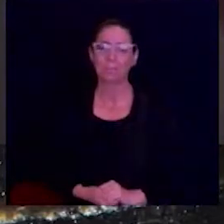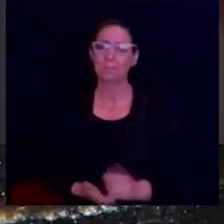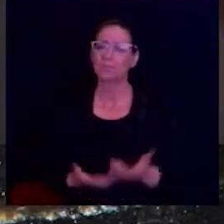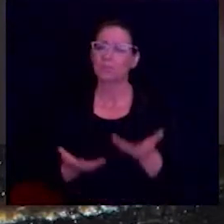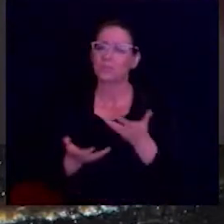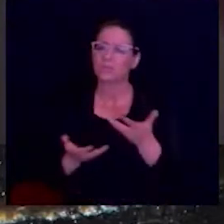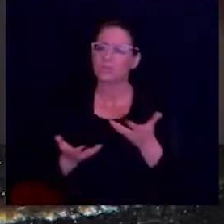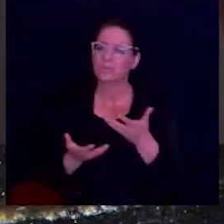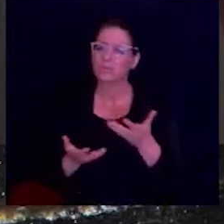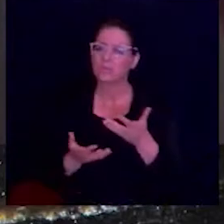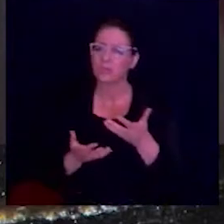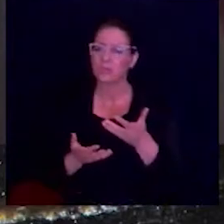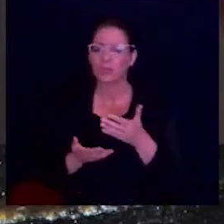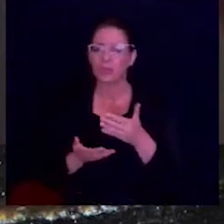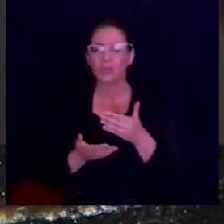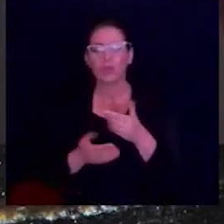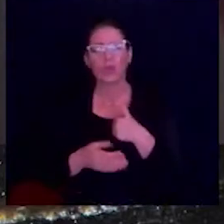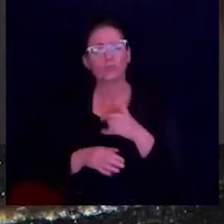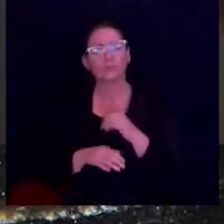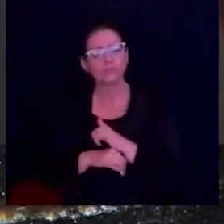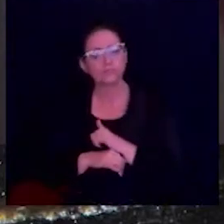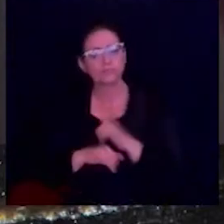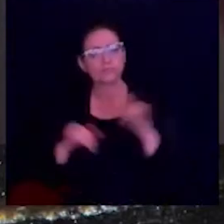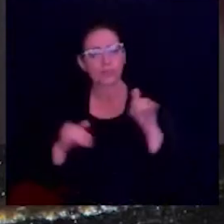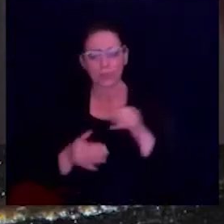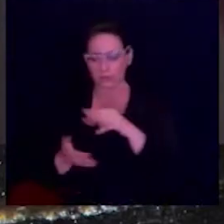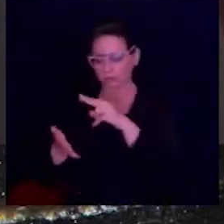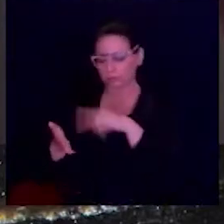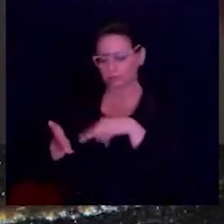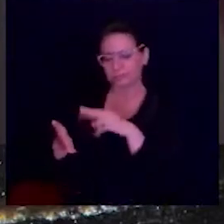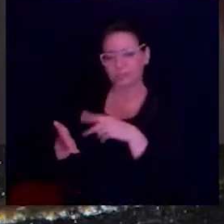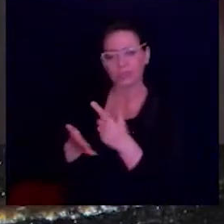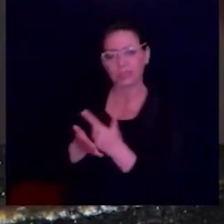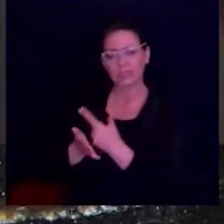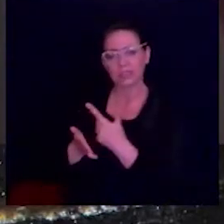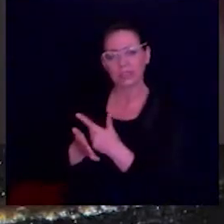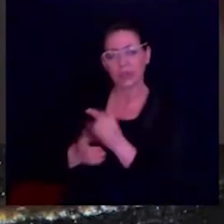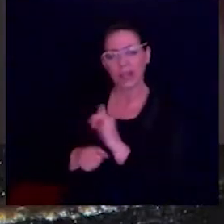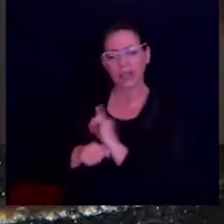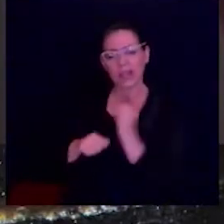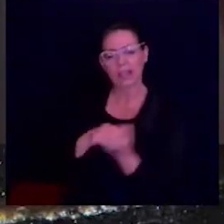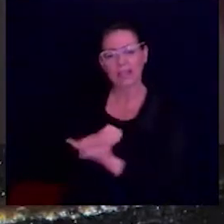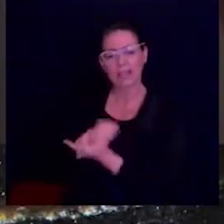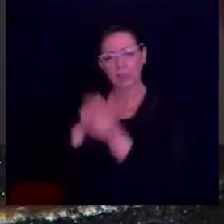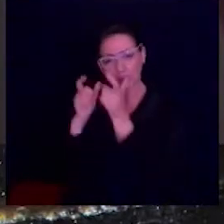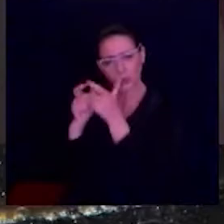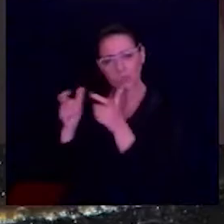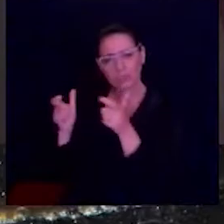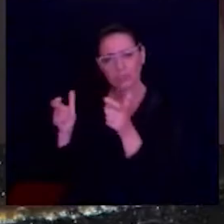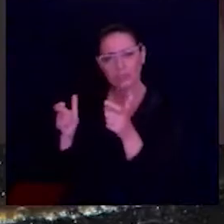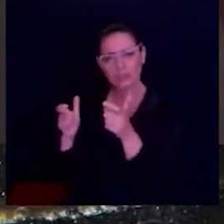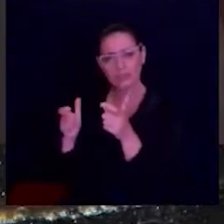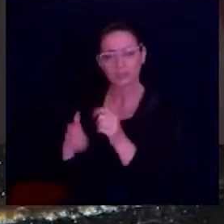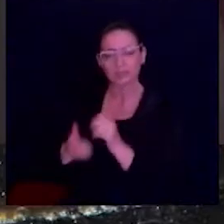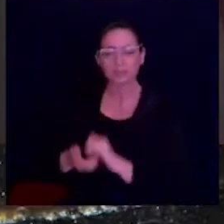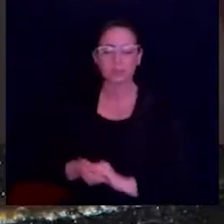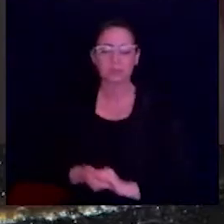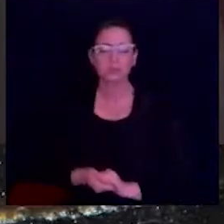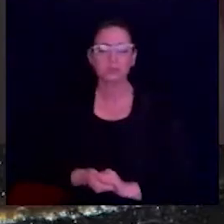Gostaria de passar uma mensagem que tive a oportunidade de ler no livro A Ilha do Conhecimento, de Marcelo